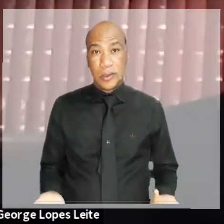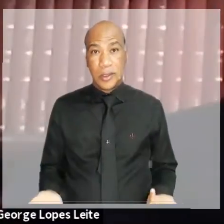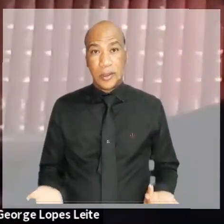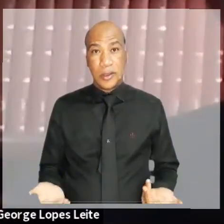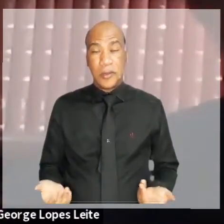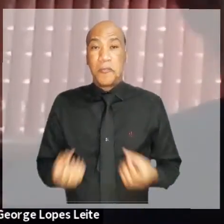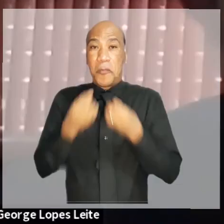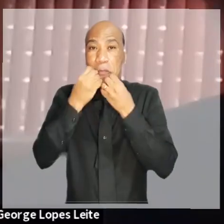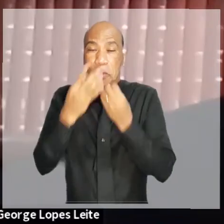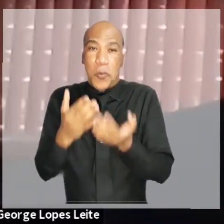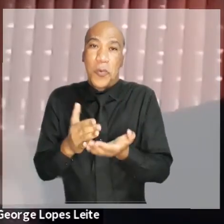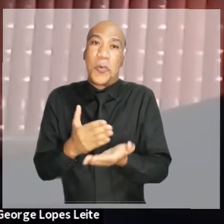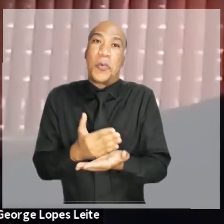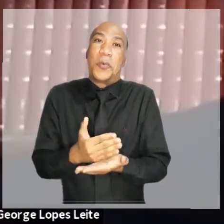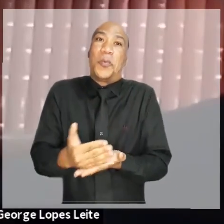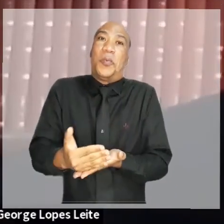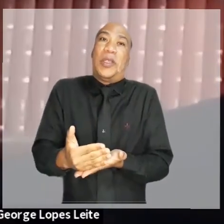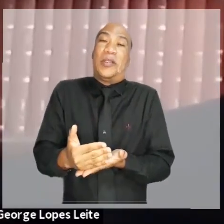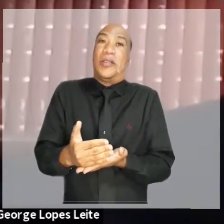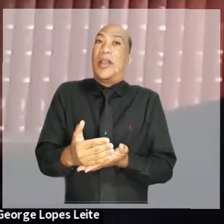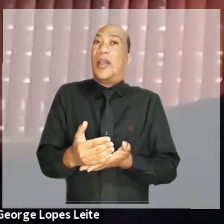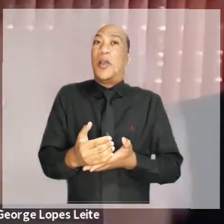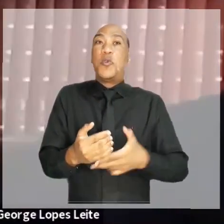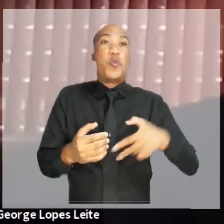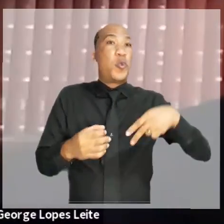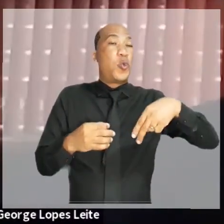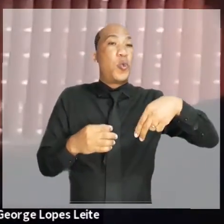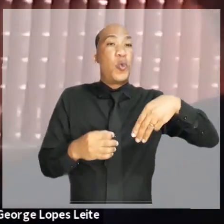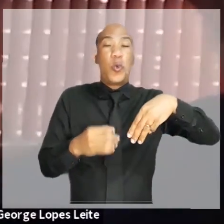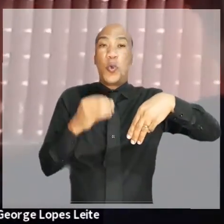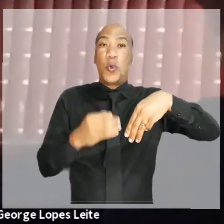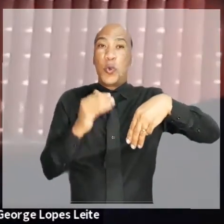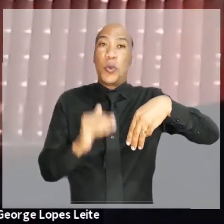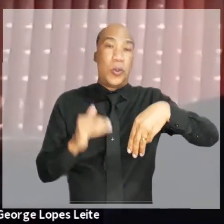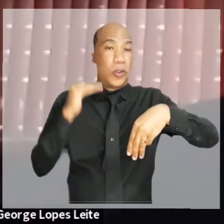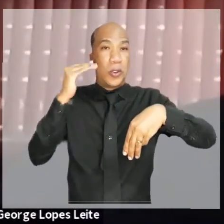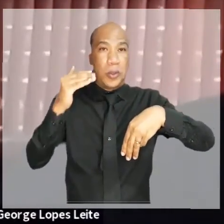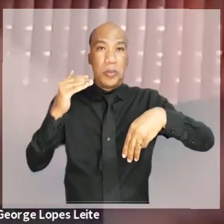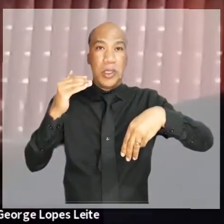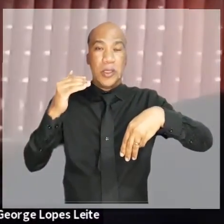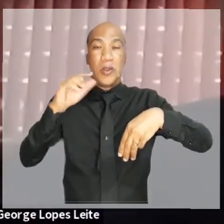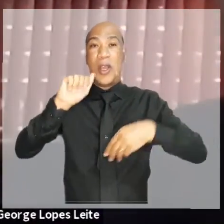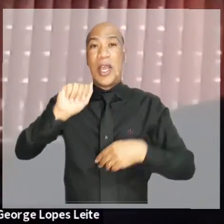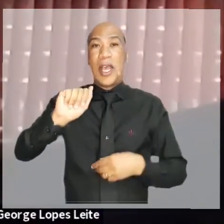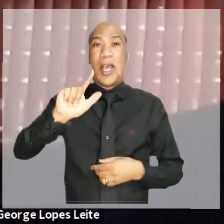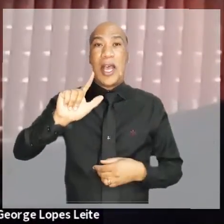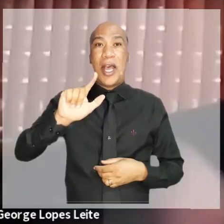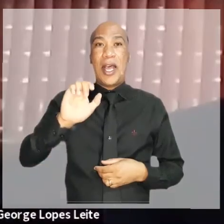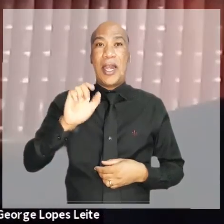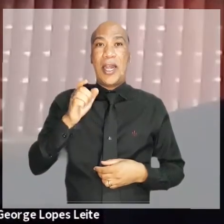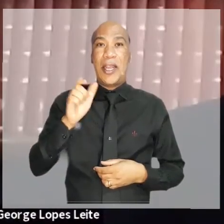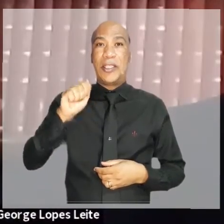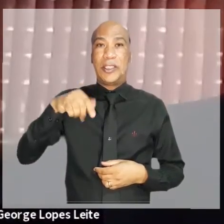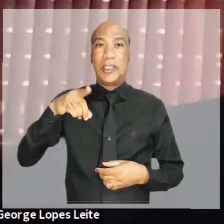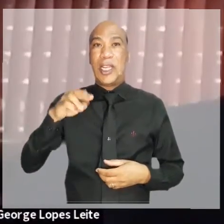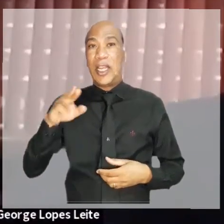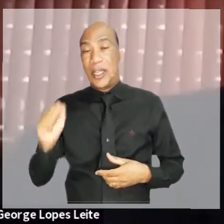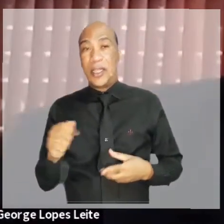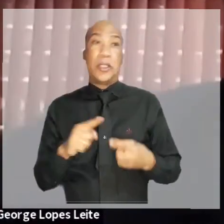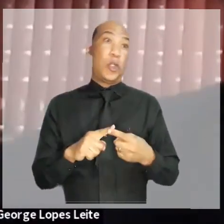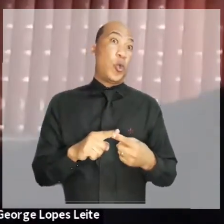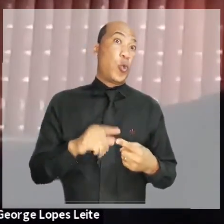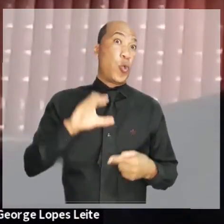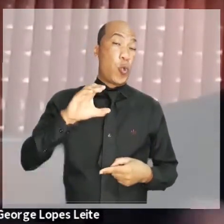ouvimos o Cueva, né, do STJ, ouvimos o CNJ e ouvimos essas pessoas aqui